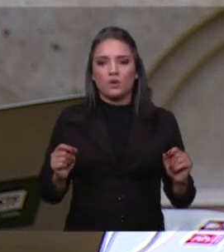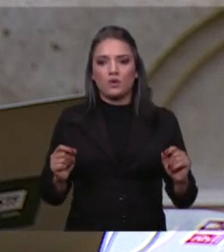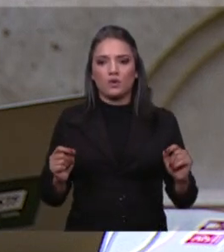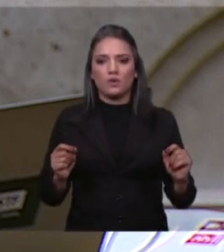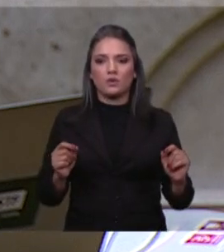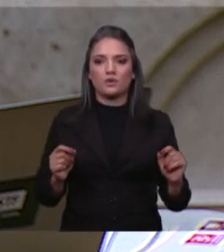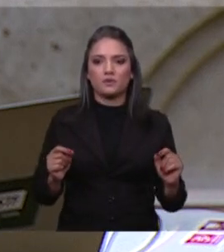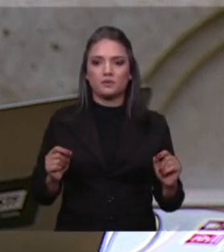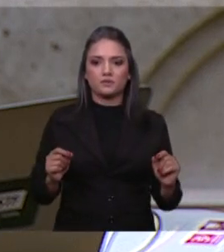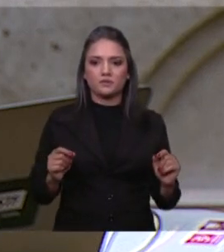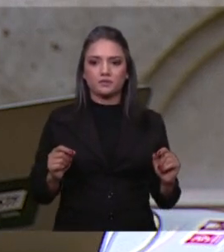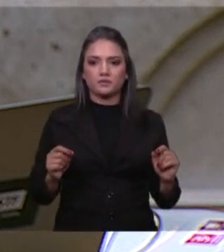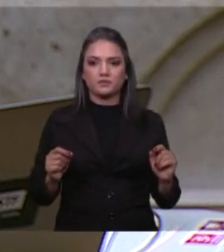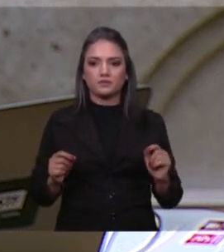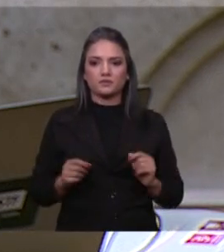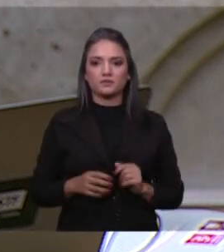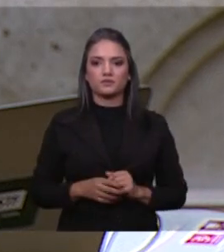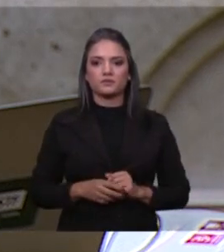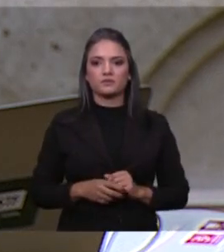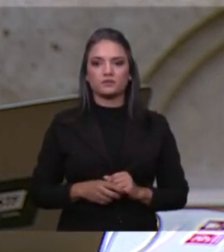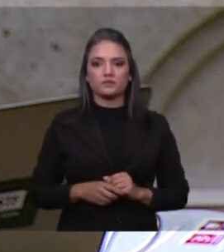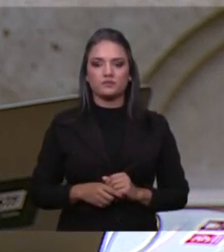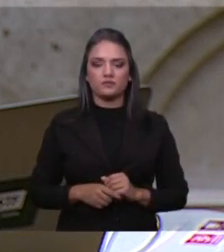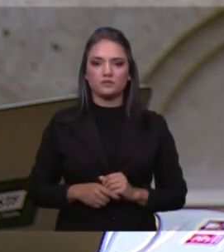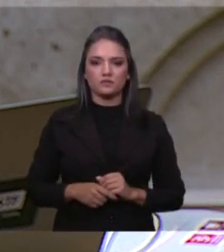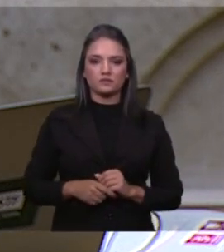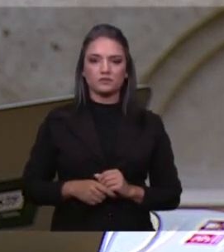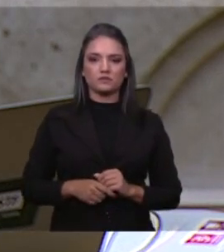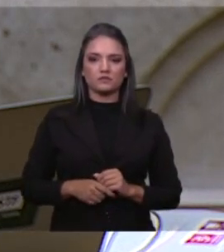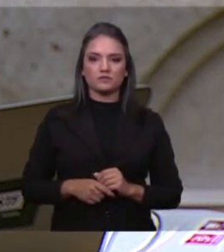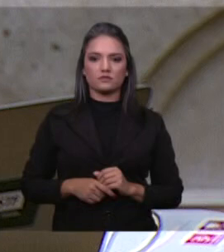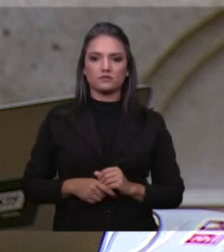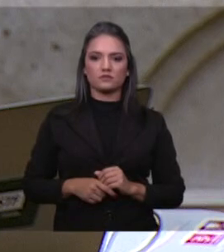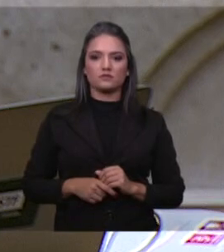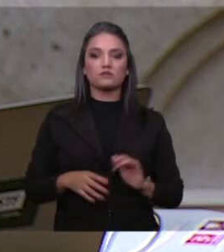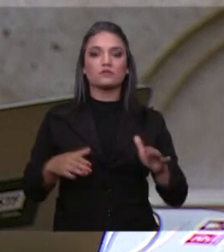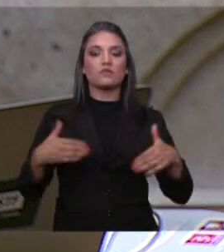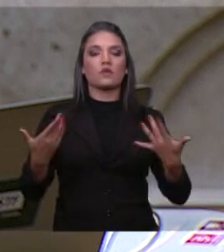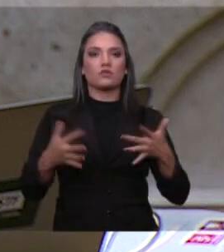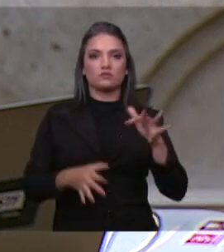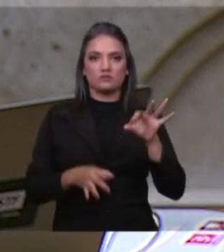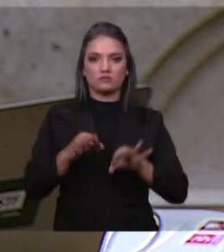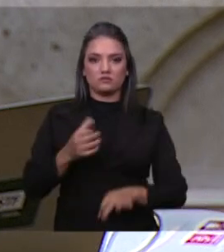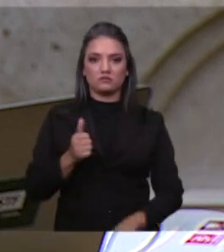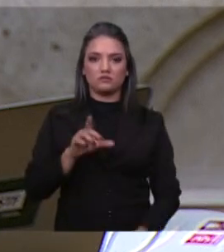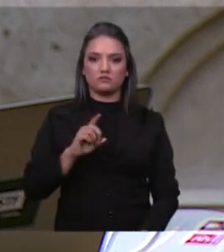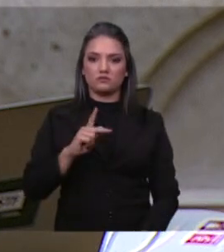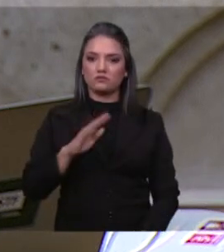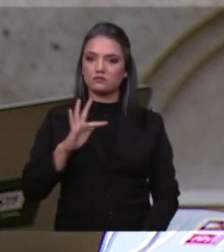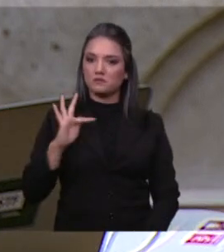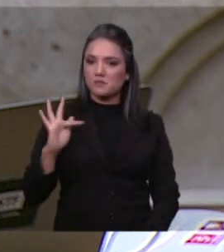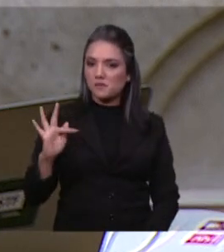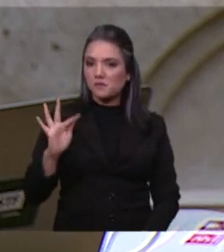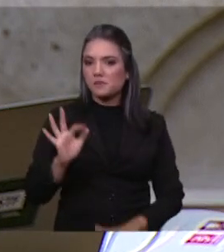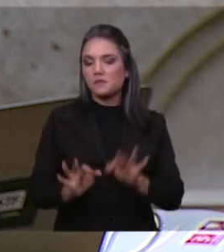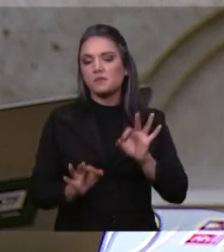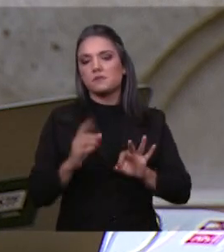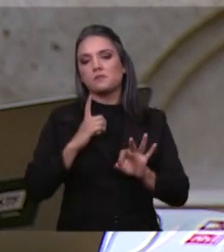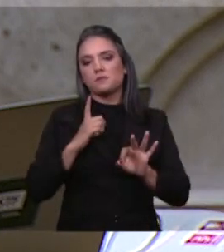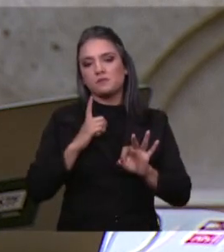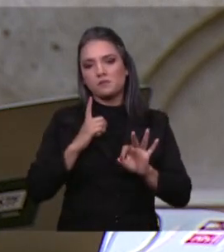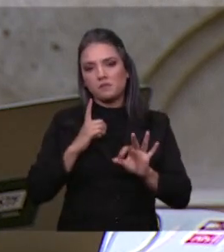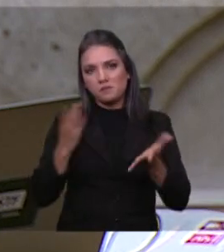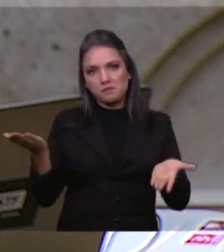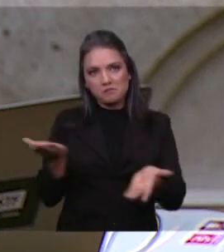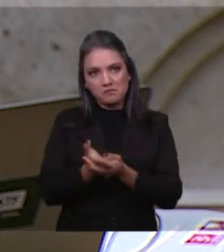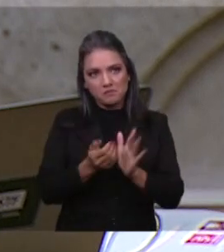que eu acho que nós precisamos equacionar. É que quando nós julgamos a DPF, houve embargos de declaração